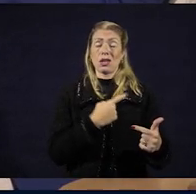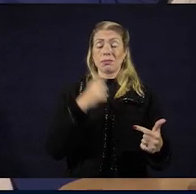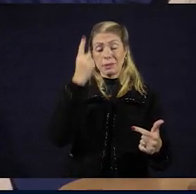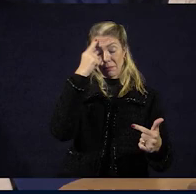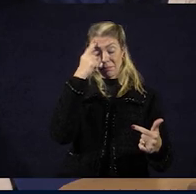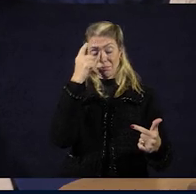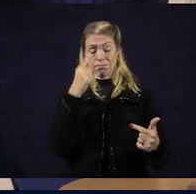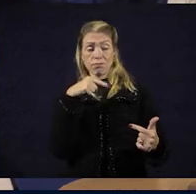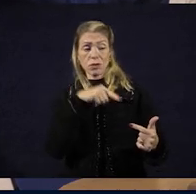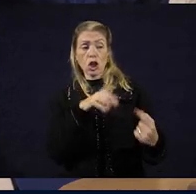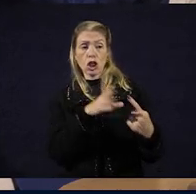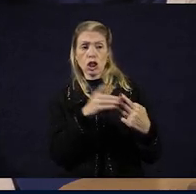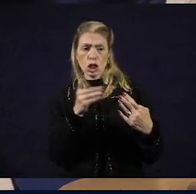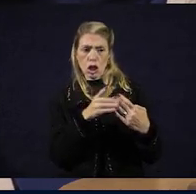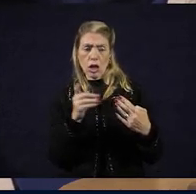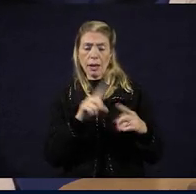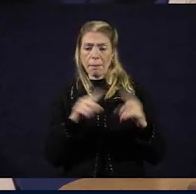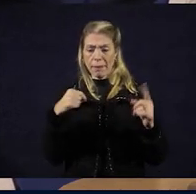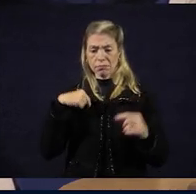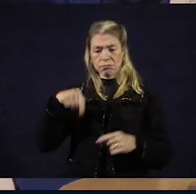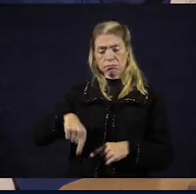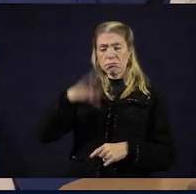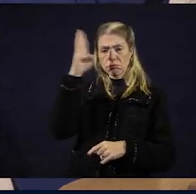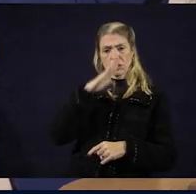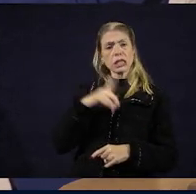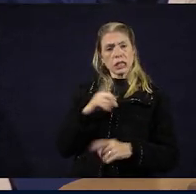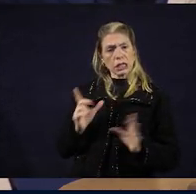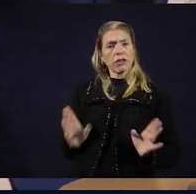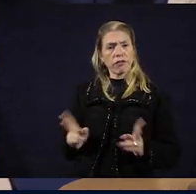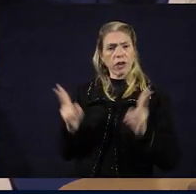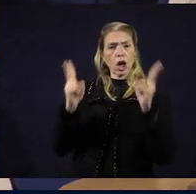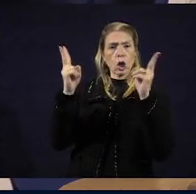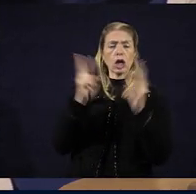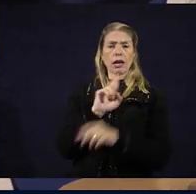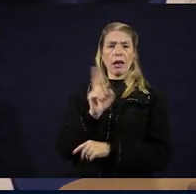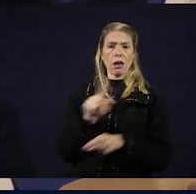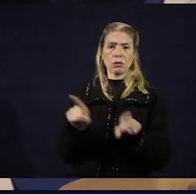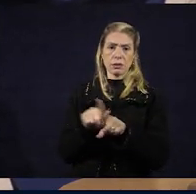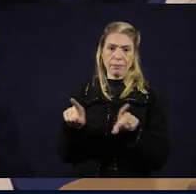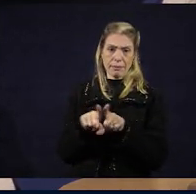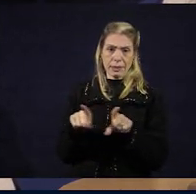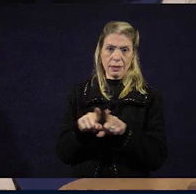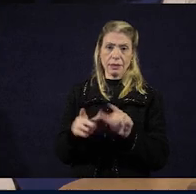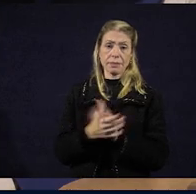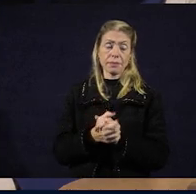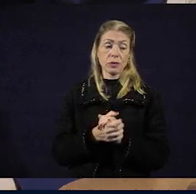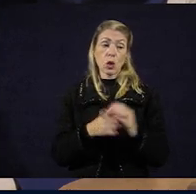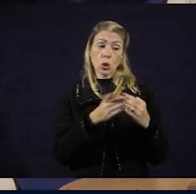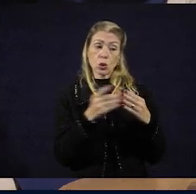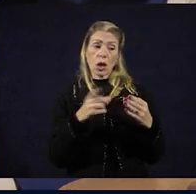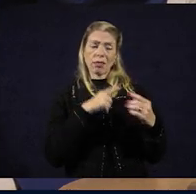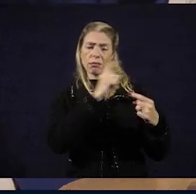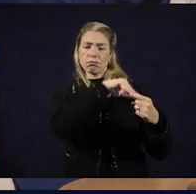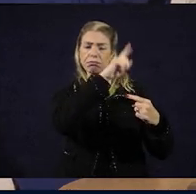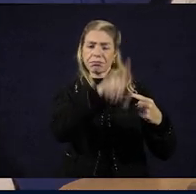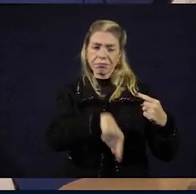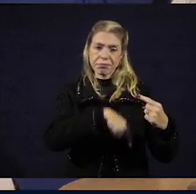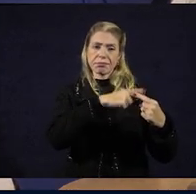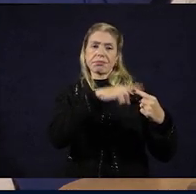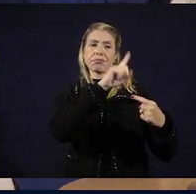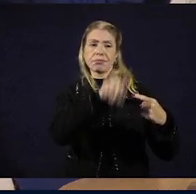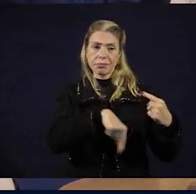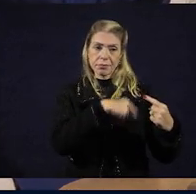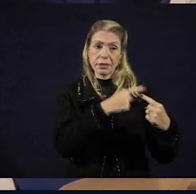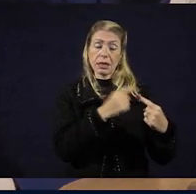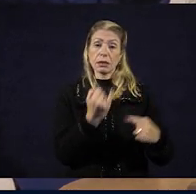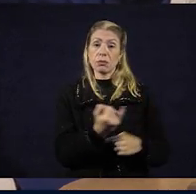relação ao dólar Então acho que essa é a dinâmicas variáveis e o próprio dólar ele já fez um ciclo muito importante né